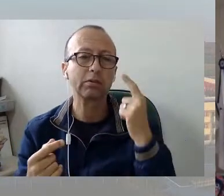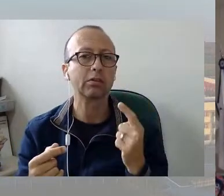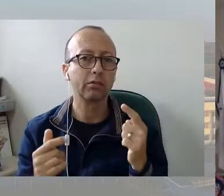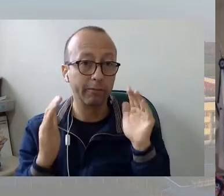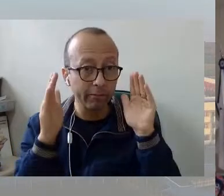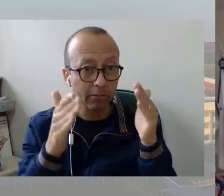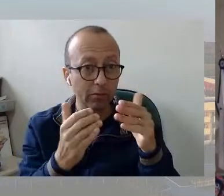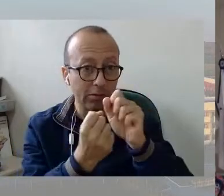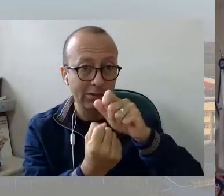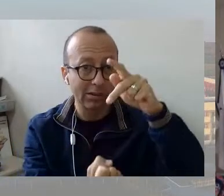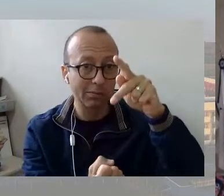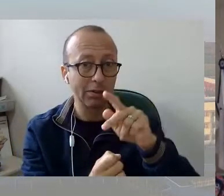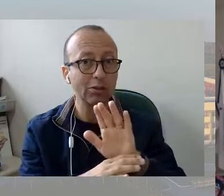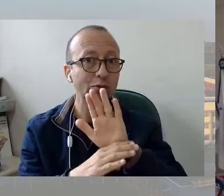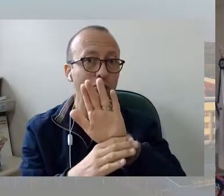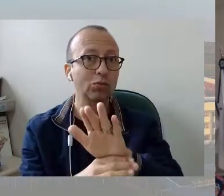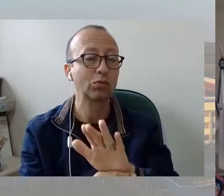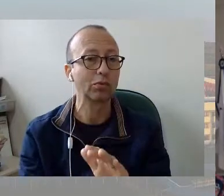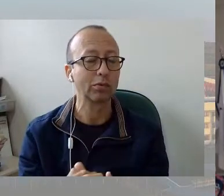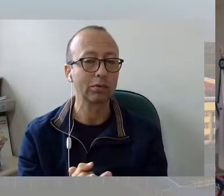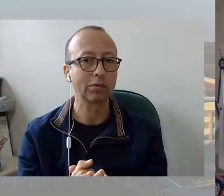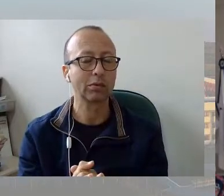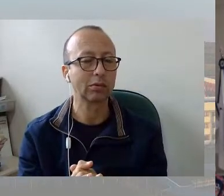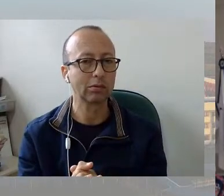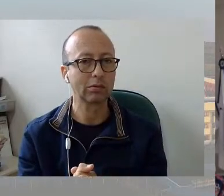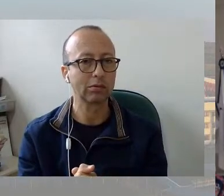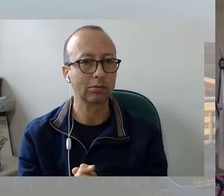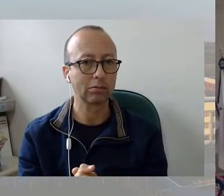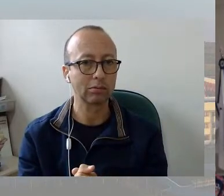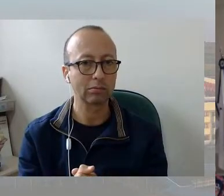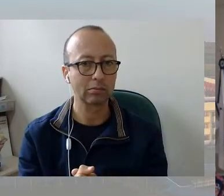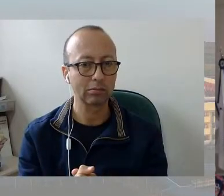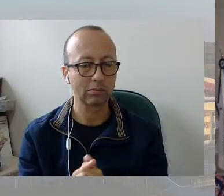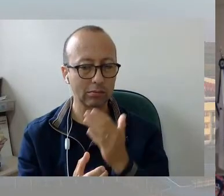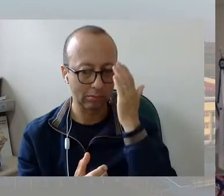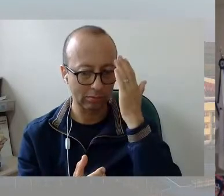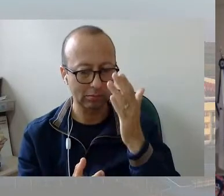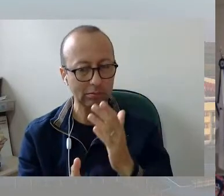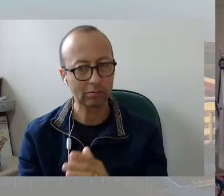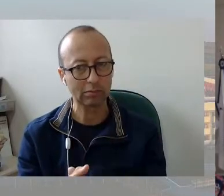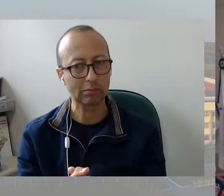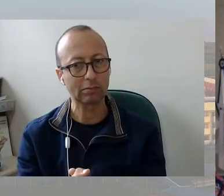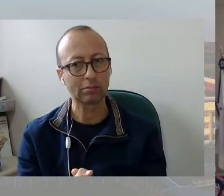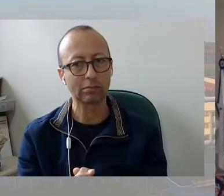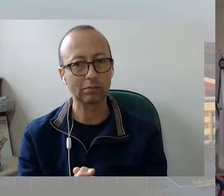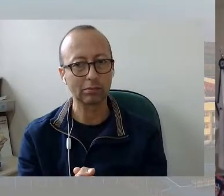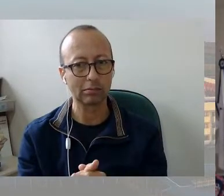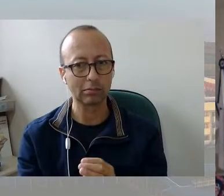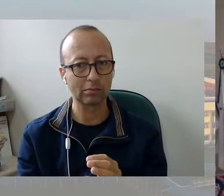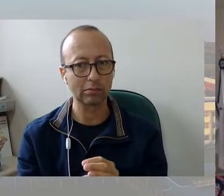dentro do cenário que ele já ocupou na universidade. Obrigado. Obrigado, Elvio.